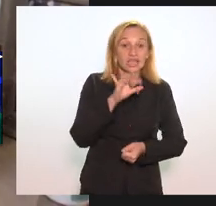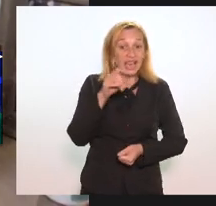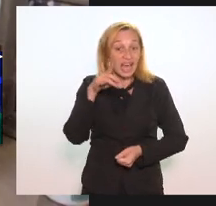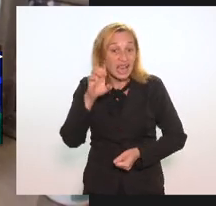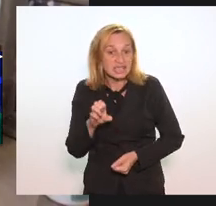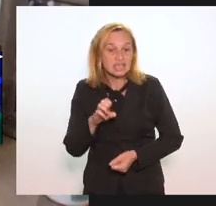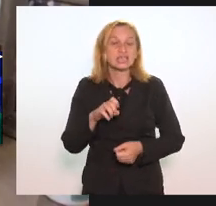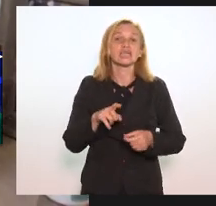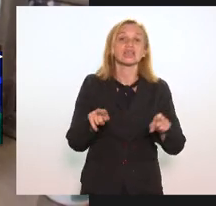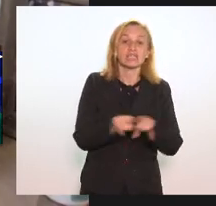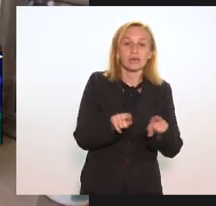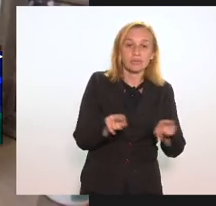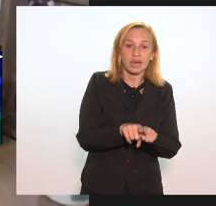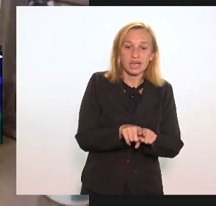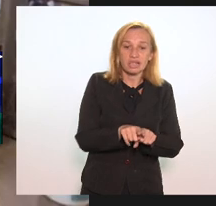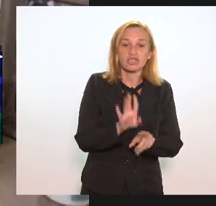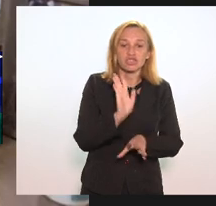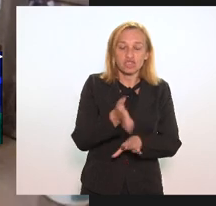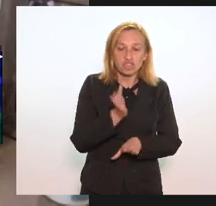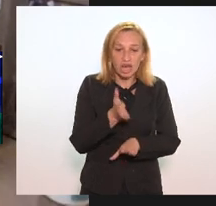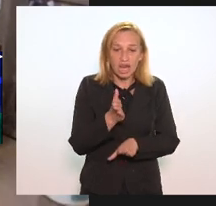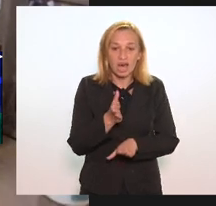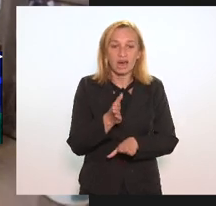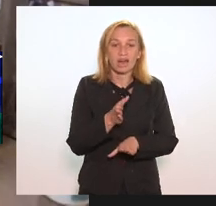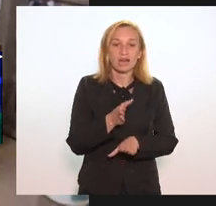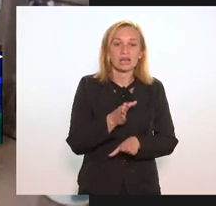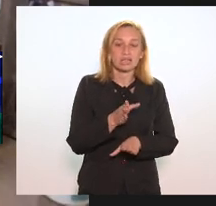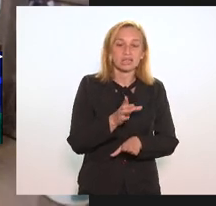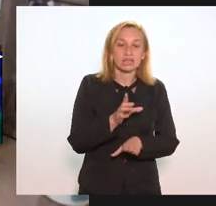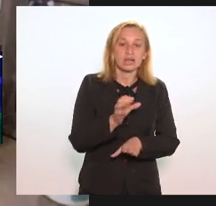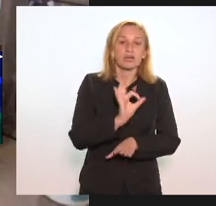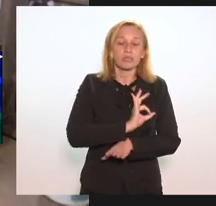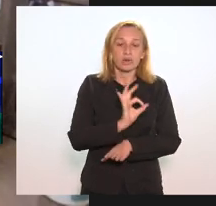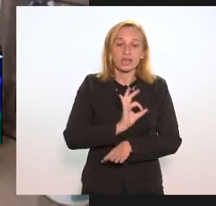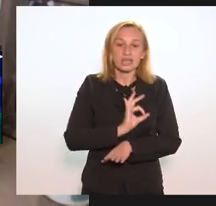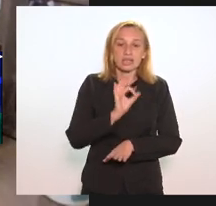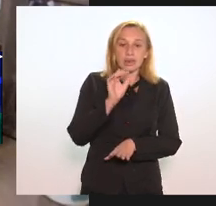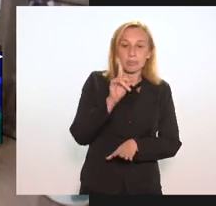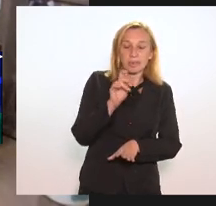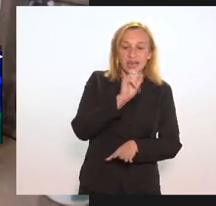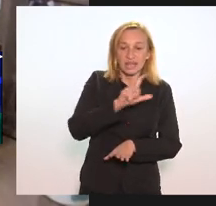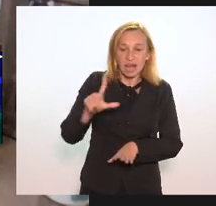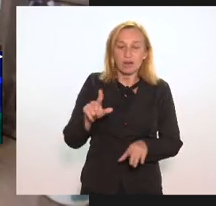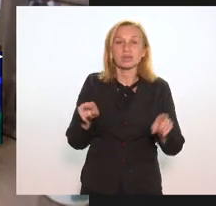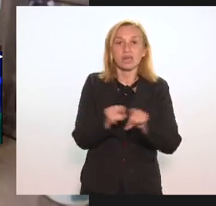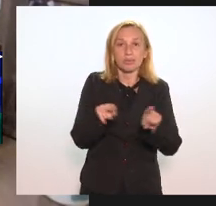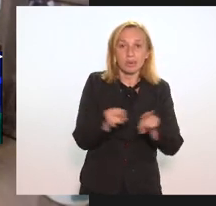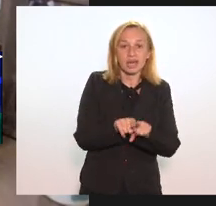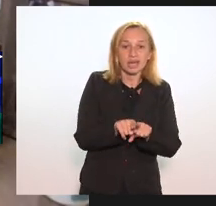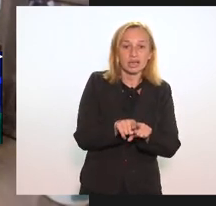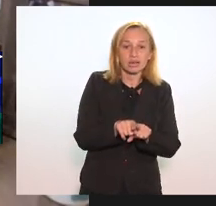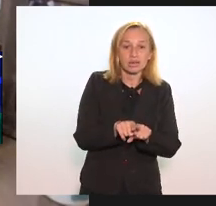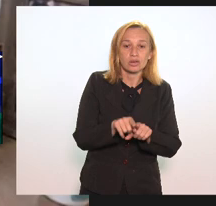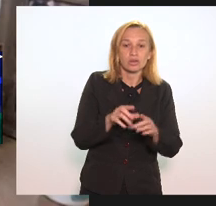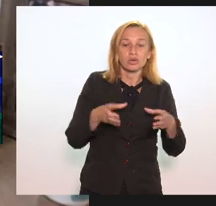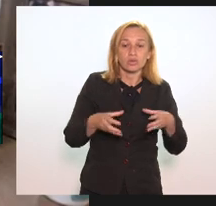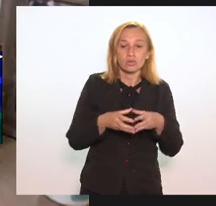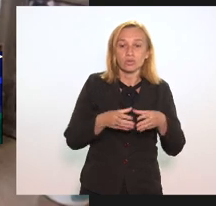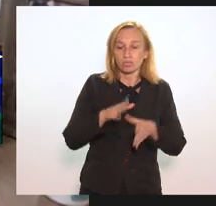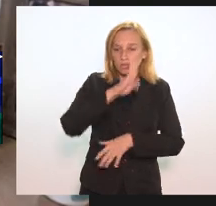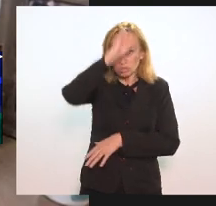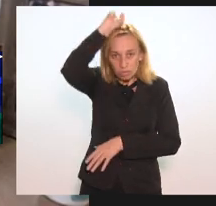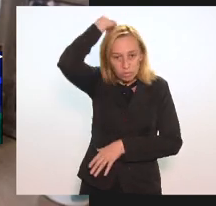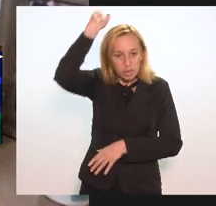eu coloco também já poucos vezes né que agora polícia penal e eu coloco também é o corpo de